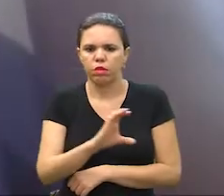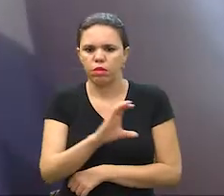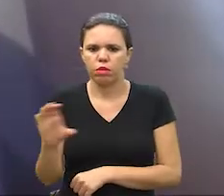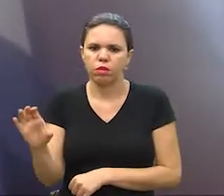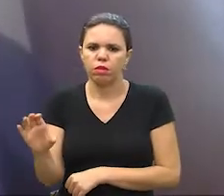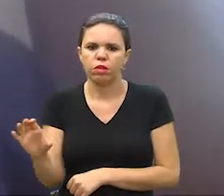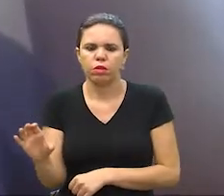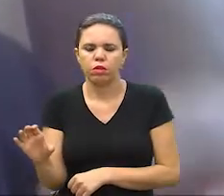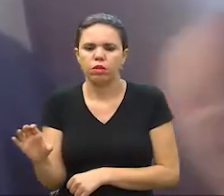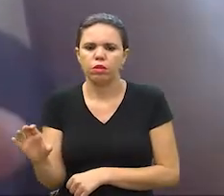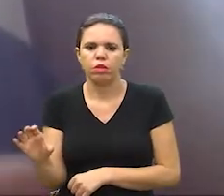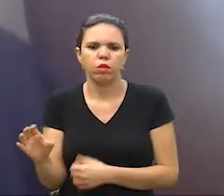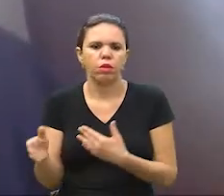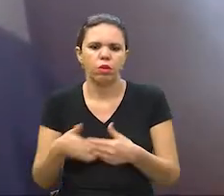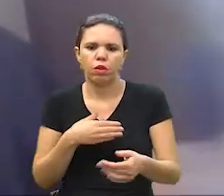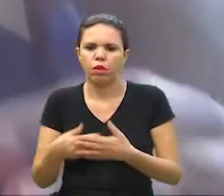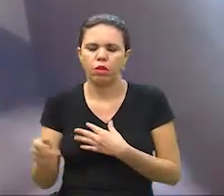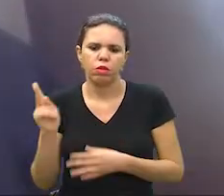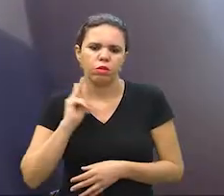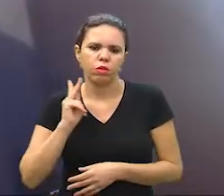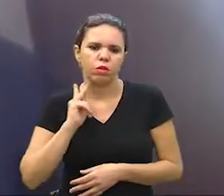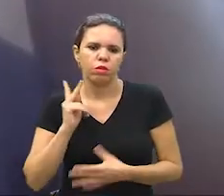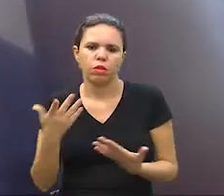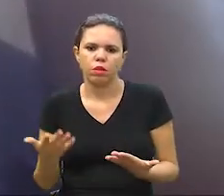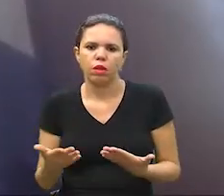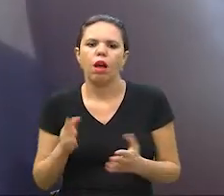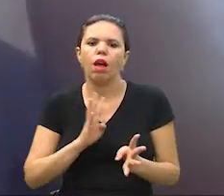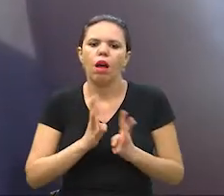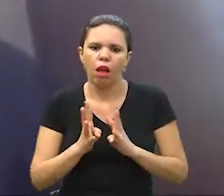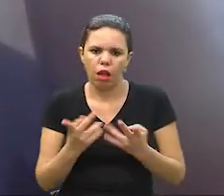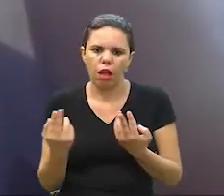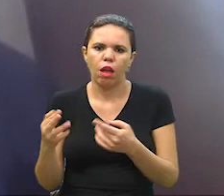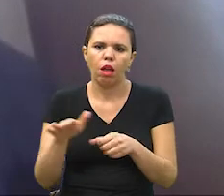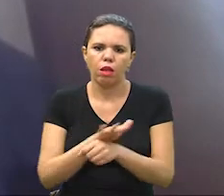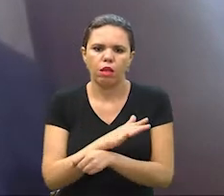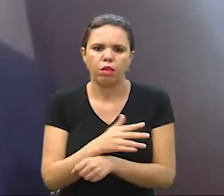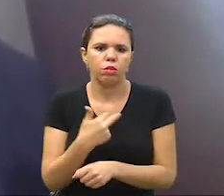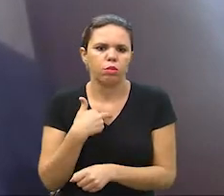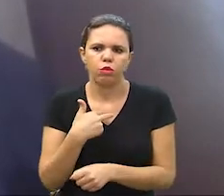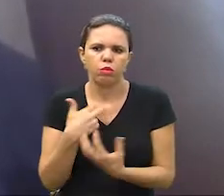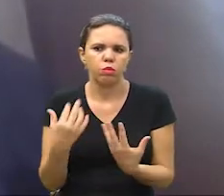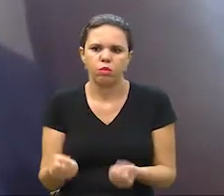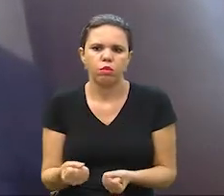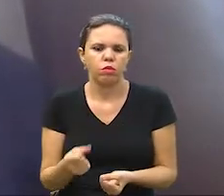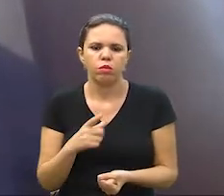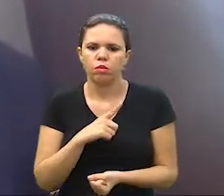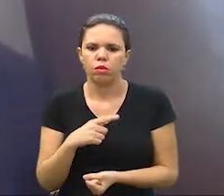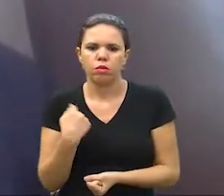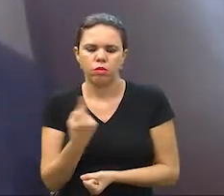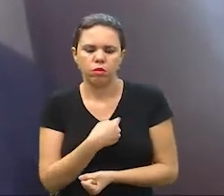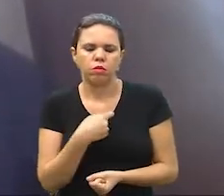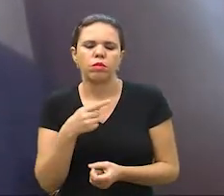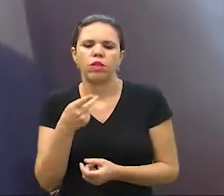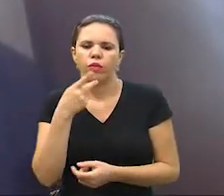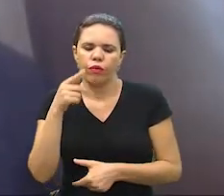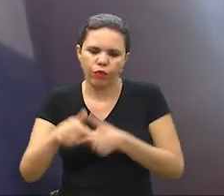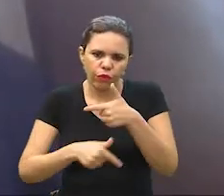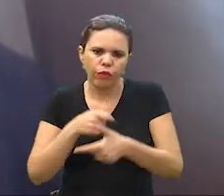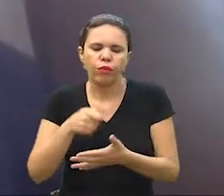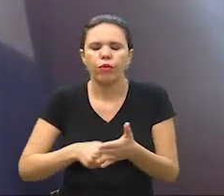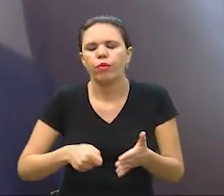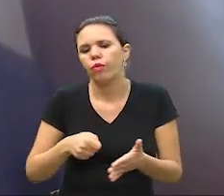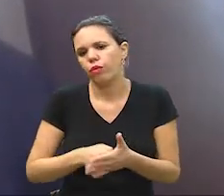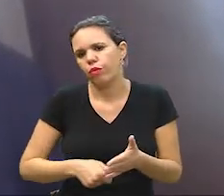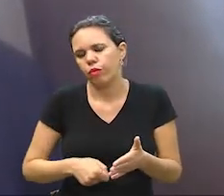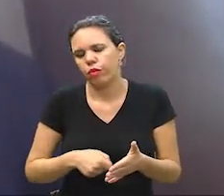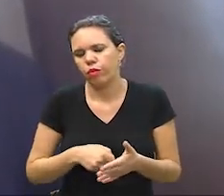católica, na presbiteriana, em qualquer... Não, é aglomeração. Não podemos ter. É a gente estar trabalhando a